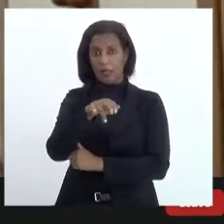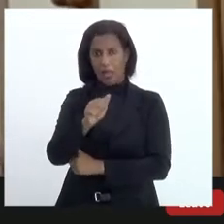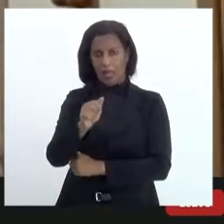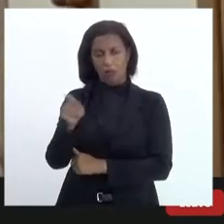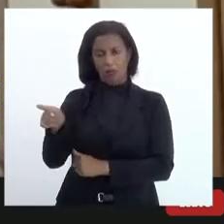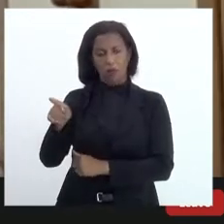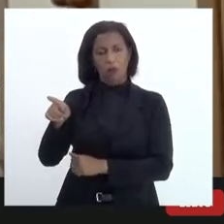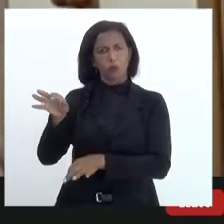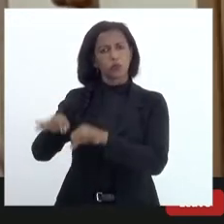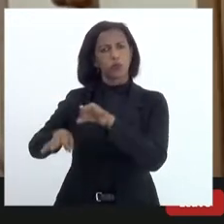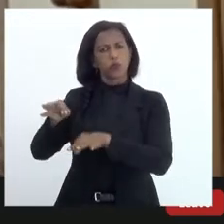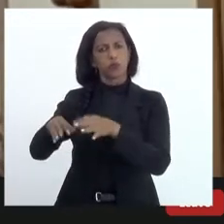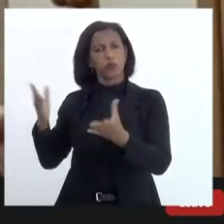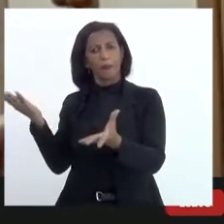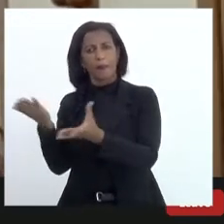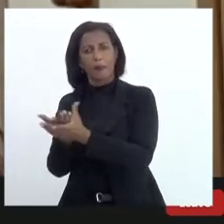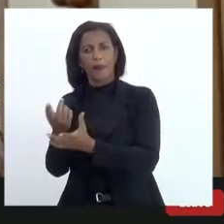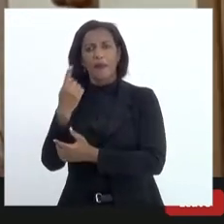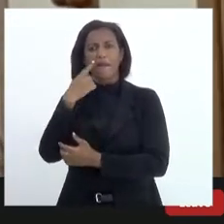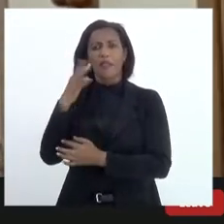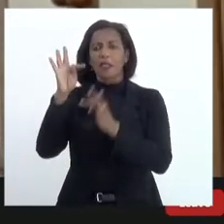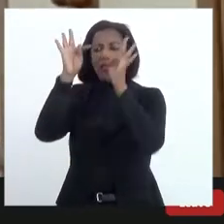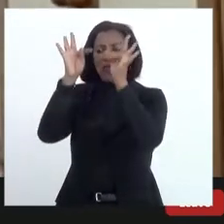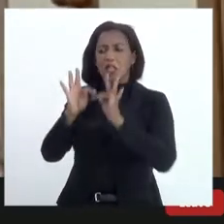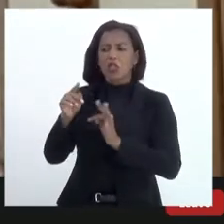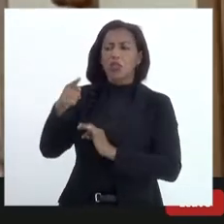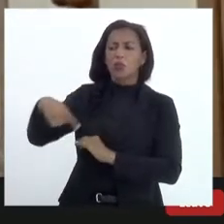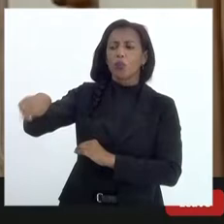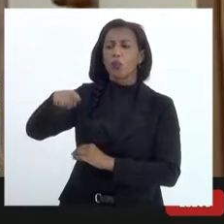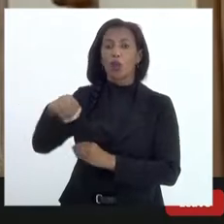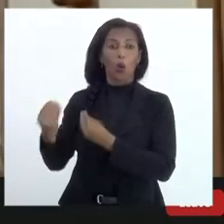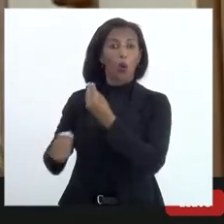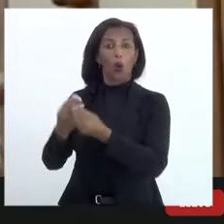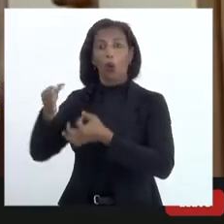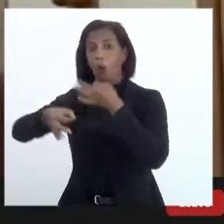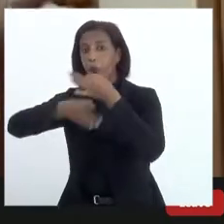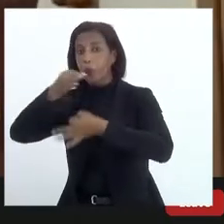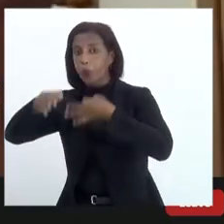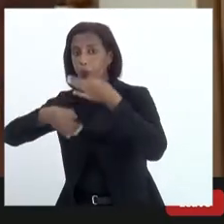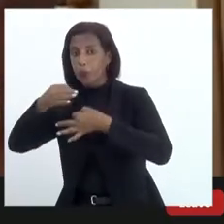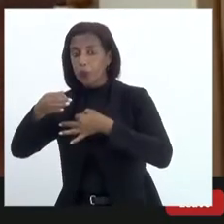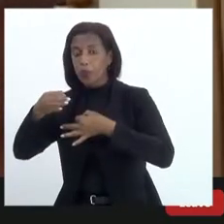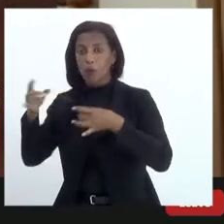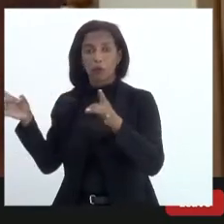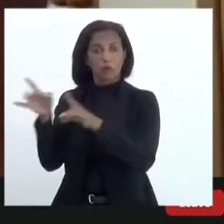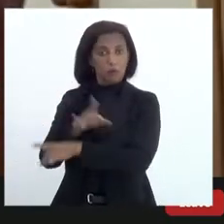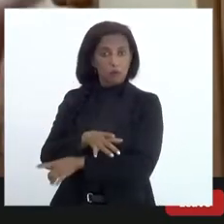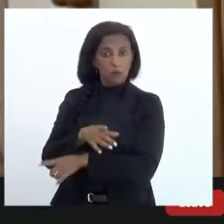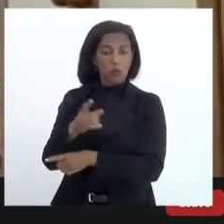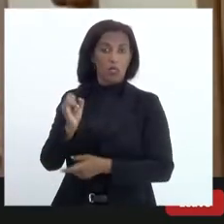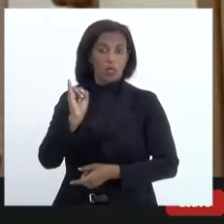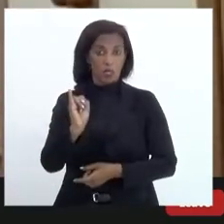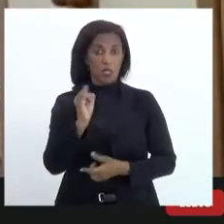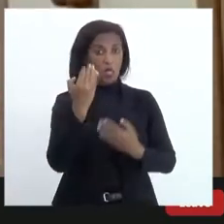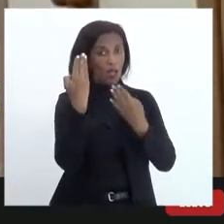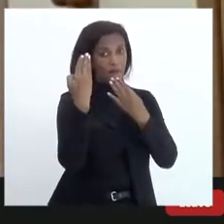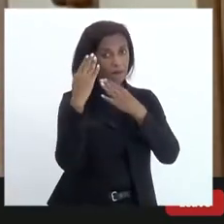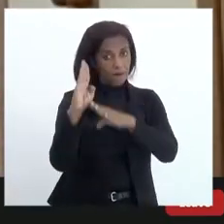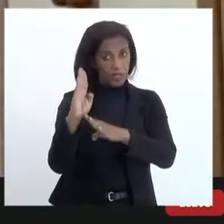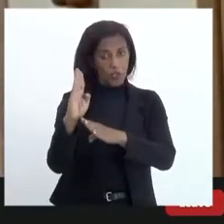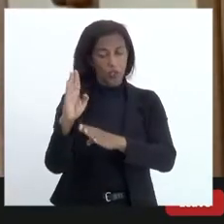se, enfim, se as testemunhas estão sendo ouvidas, se realmente, por exemplo, a vítima, quando